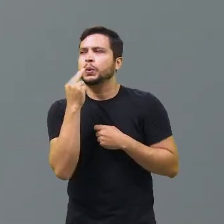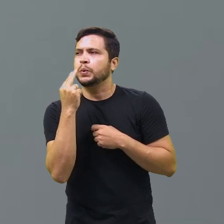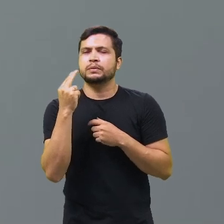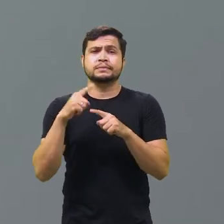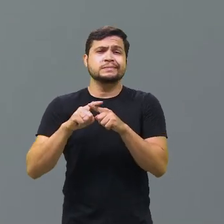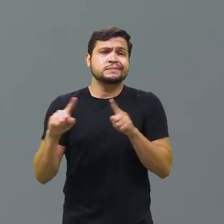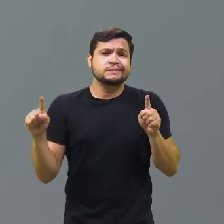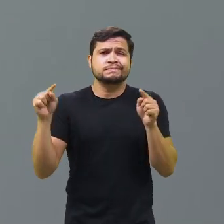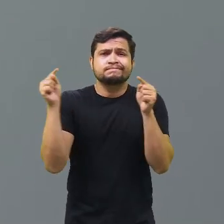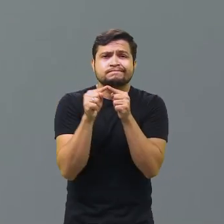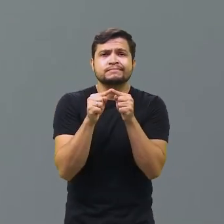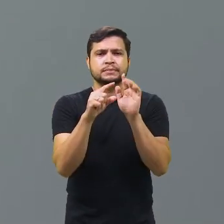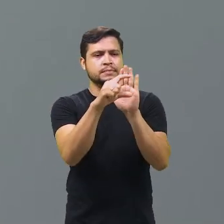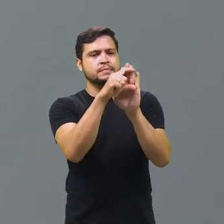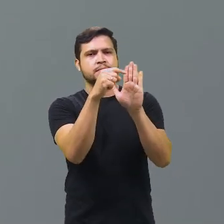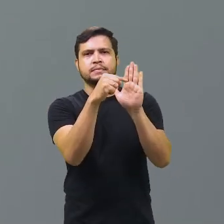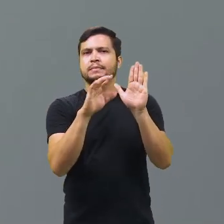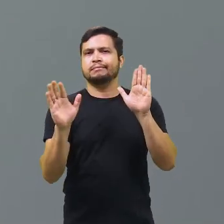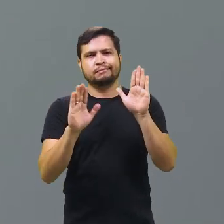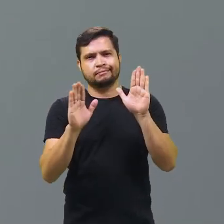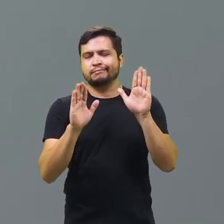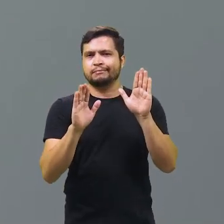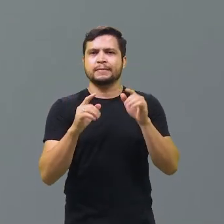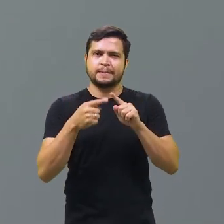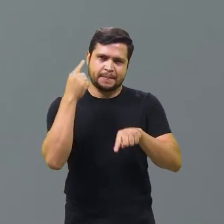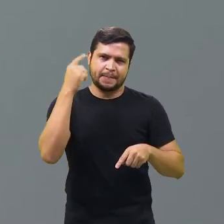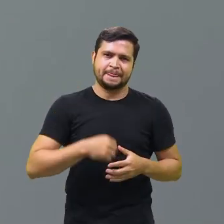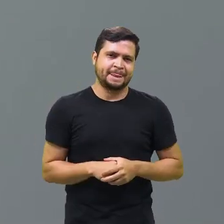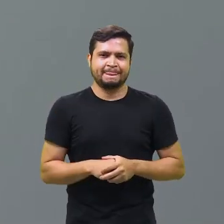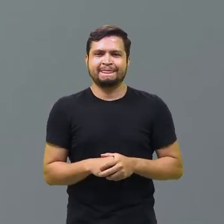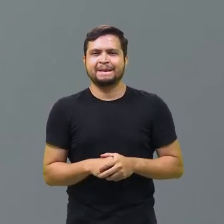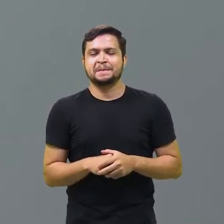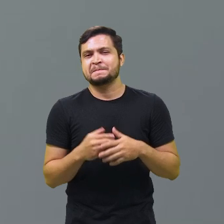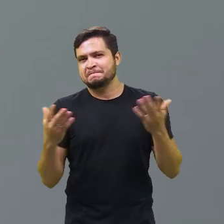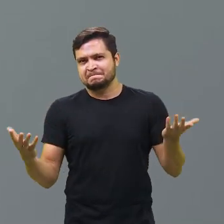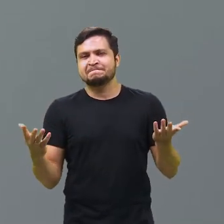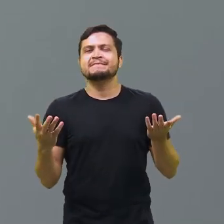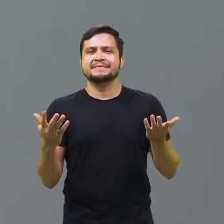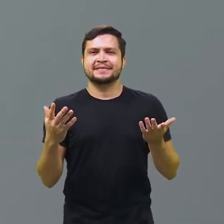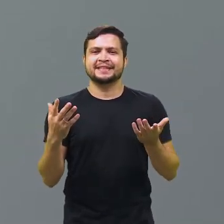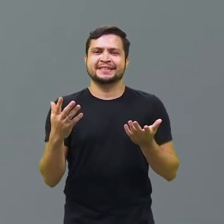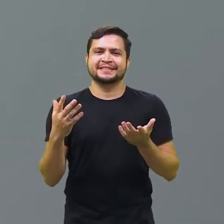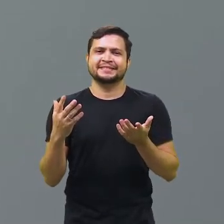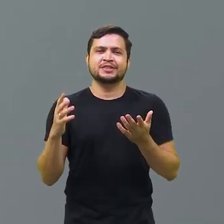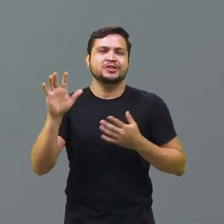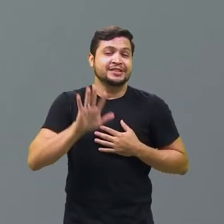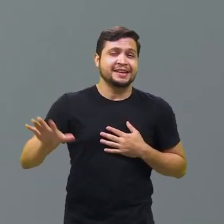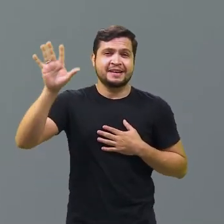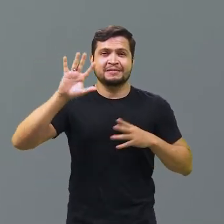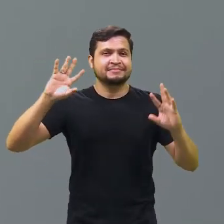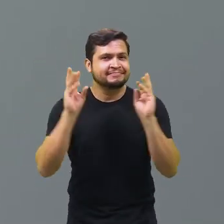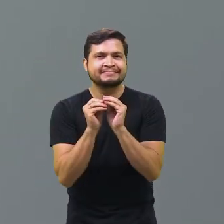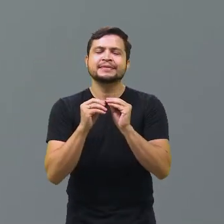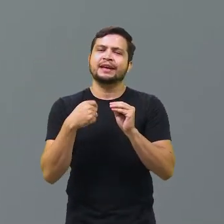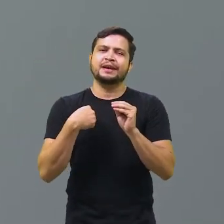está diretamente relacionado ao item que a questão pede, que é a diversidade genética. Então, gente, assim, de maneira